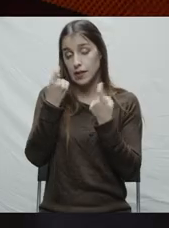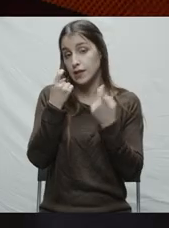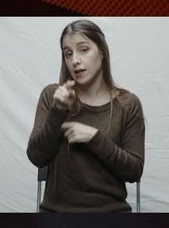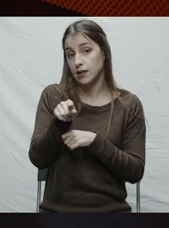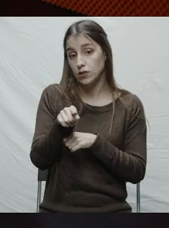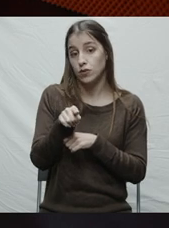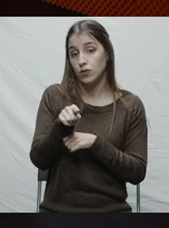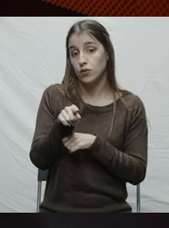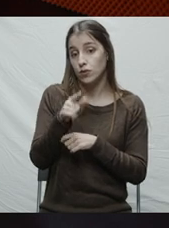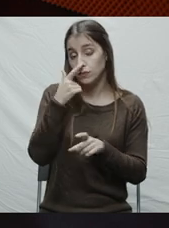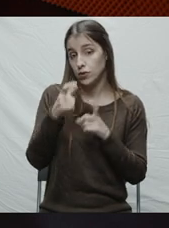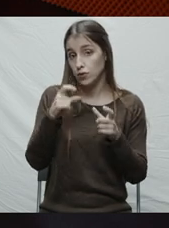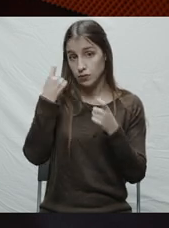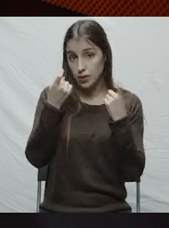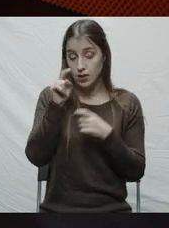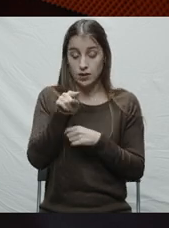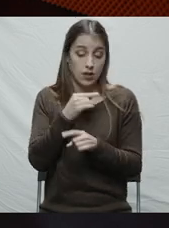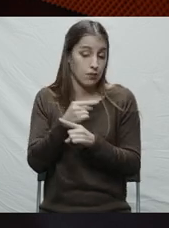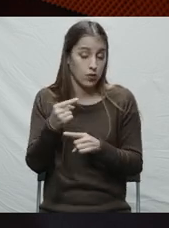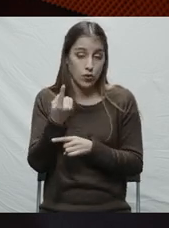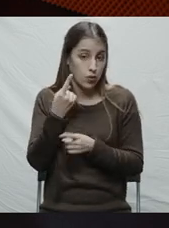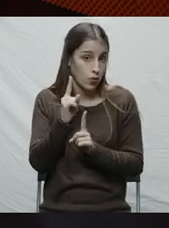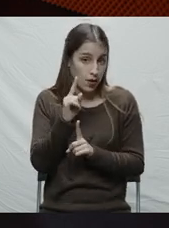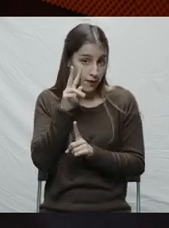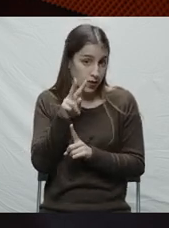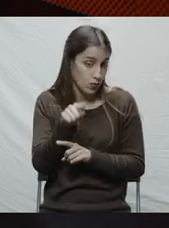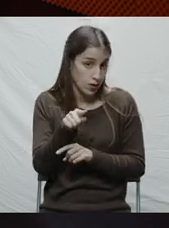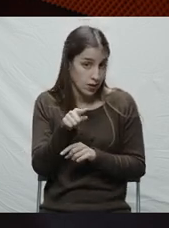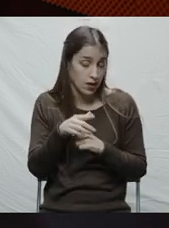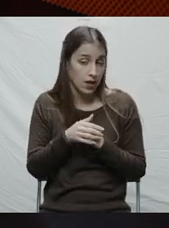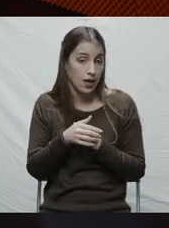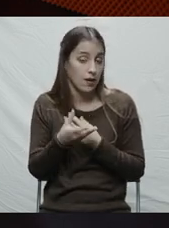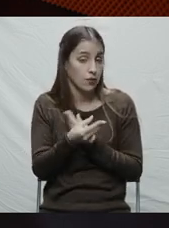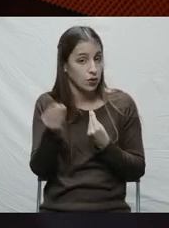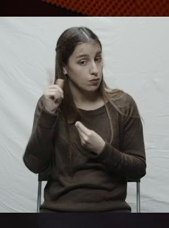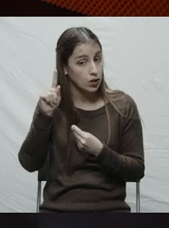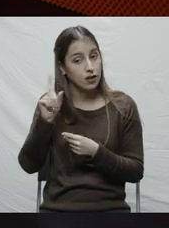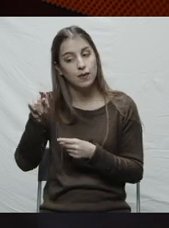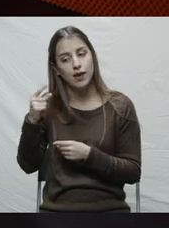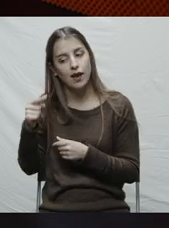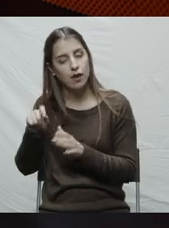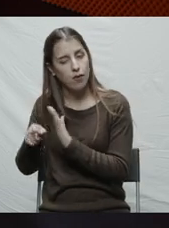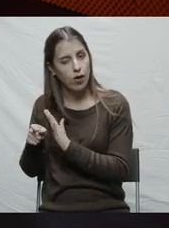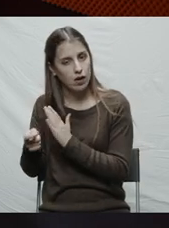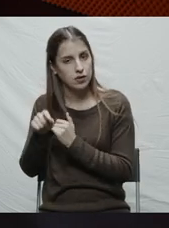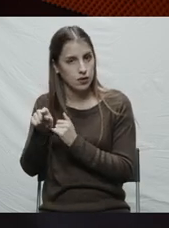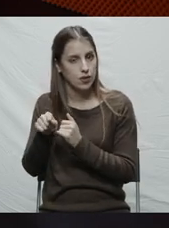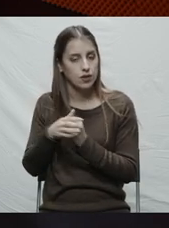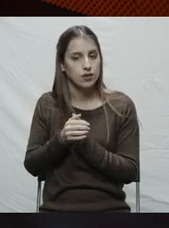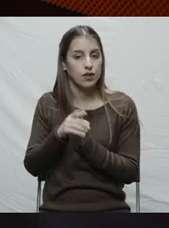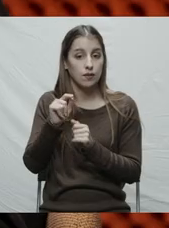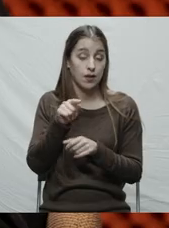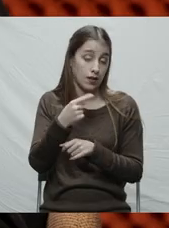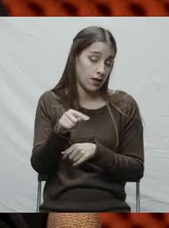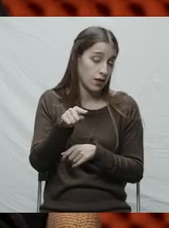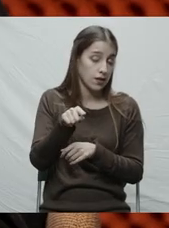é porque não é visto assim, percebes? Não é visto assim. E, portanto, é importante também que há essa provocação. Que tenha...